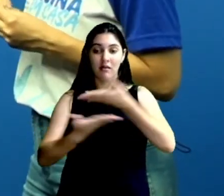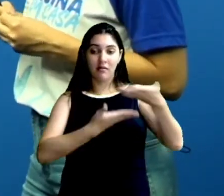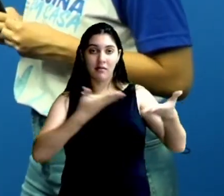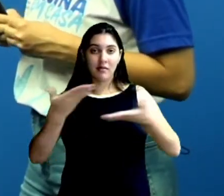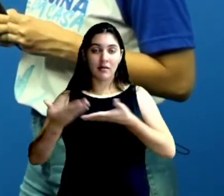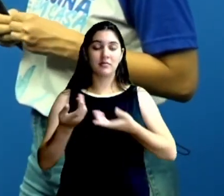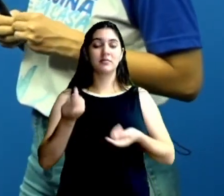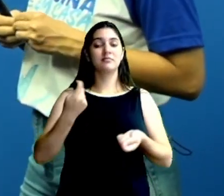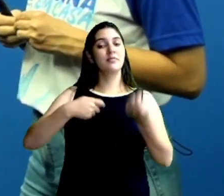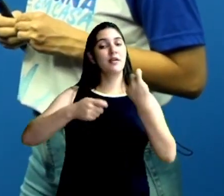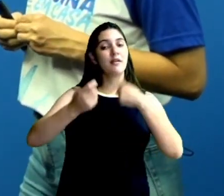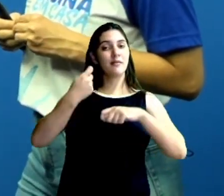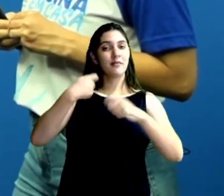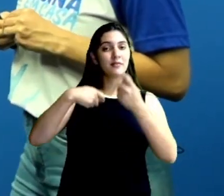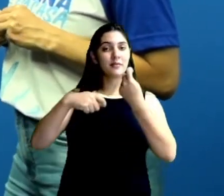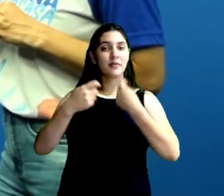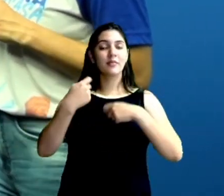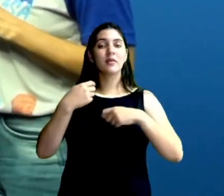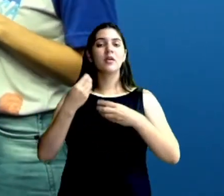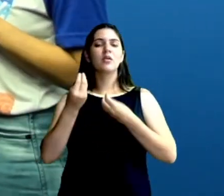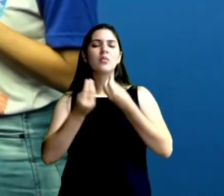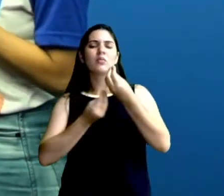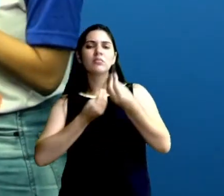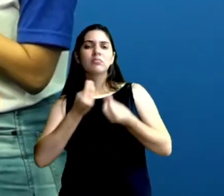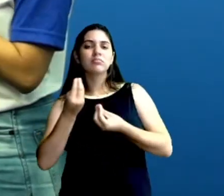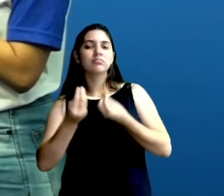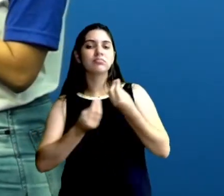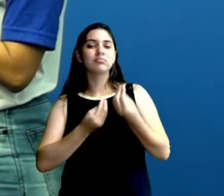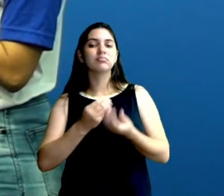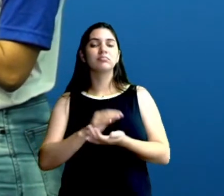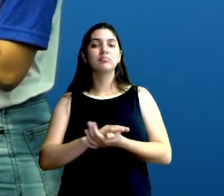relação econômica, como